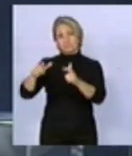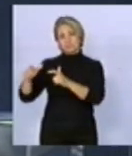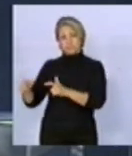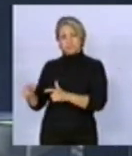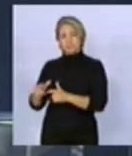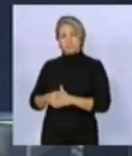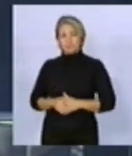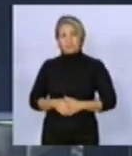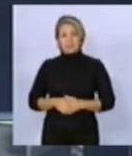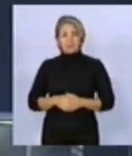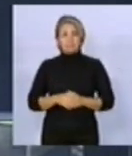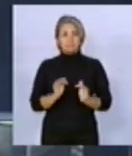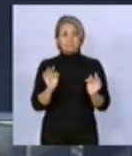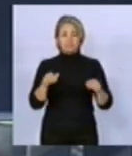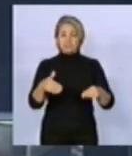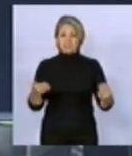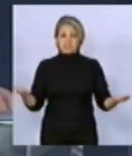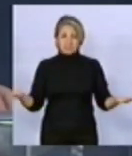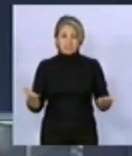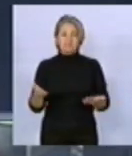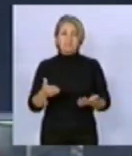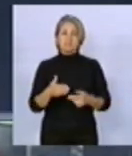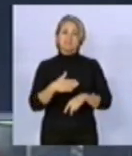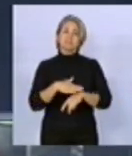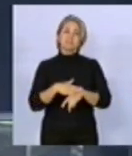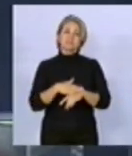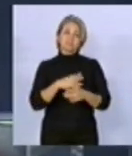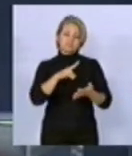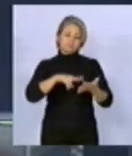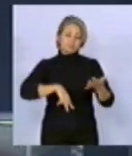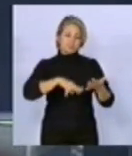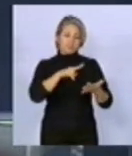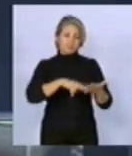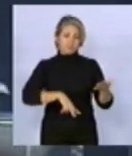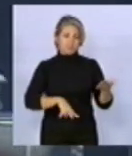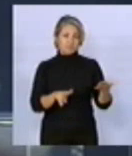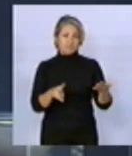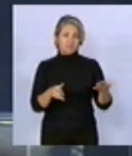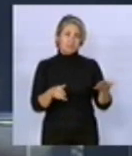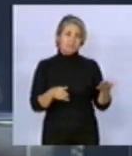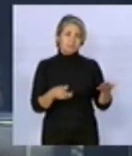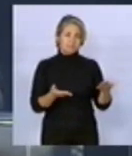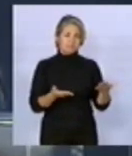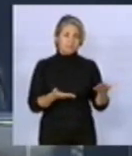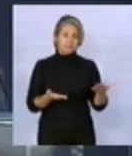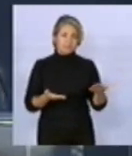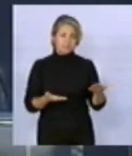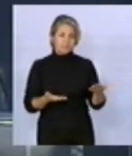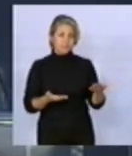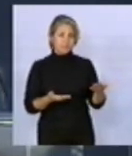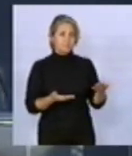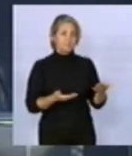pra finalizar eu gostaria de ler aqui pra